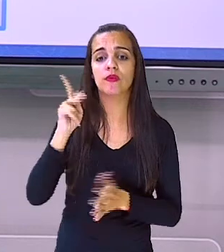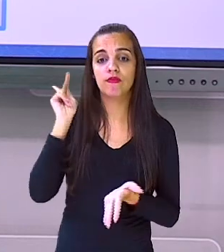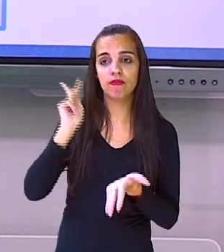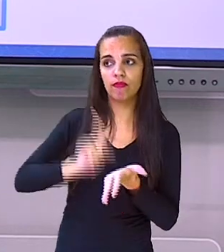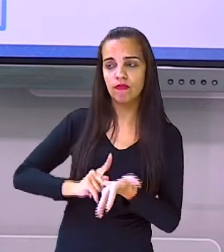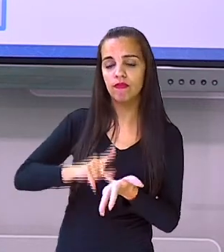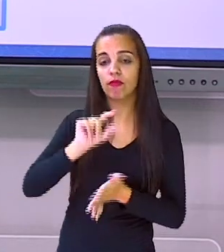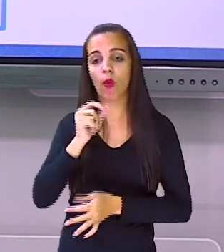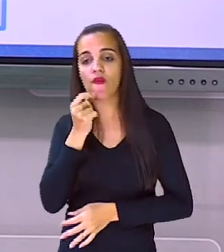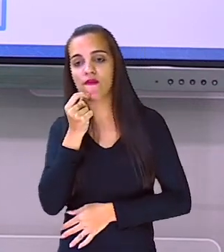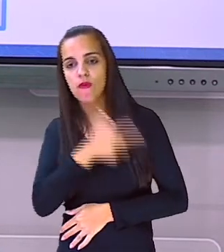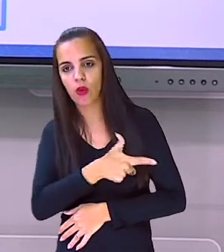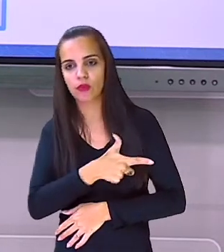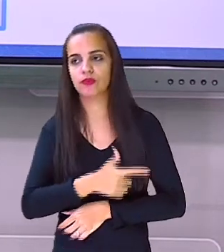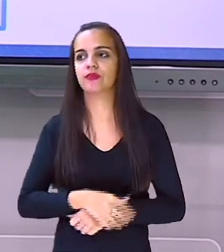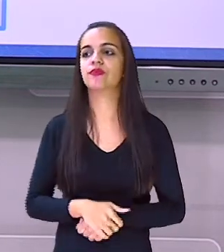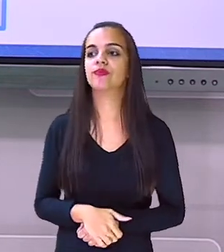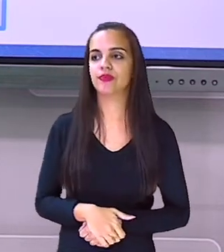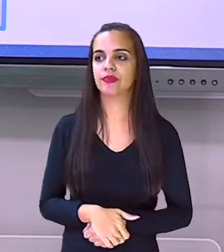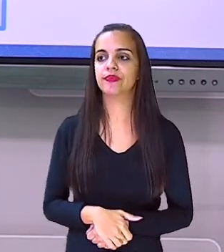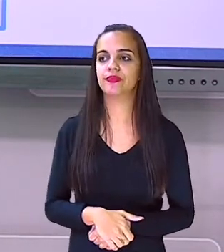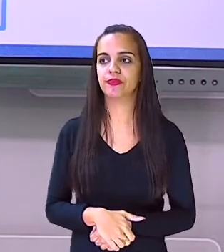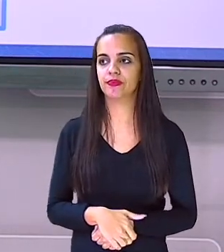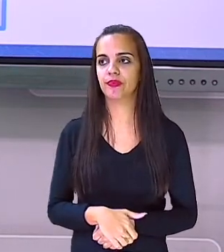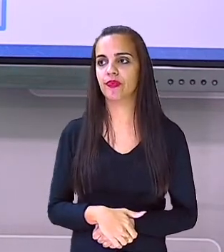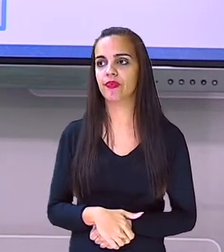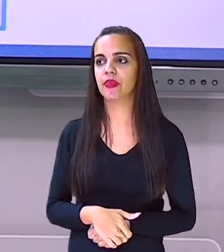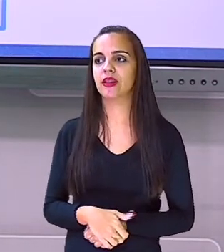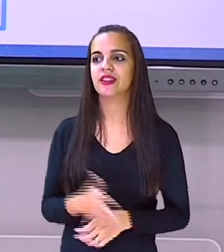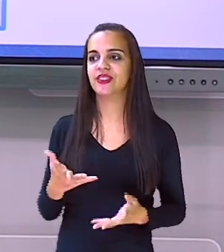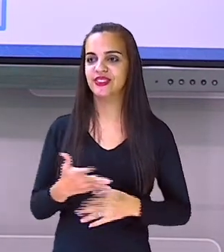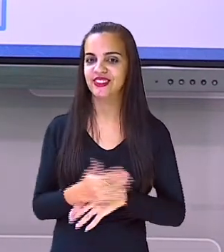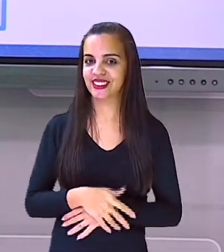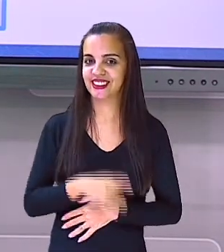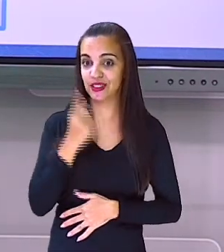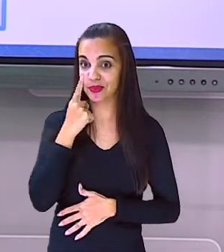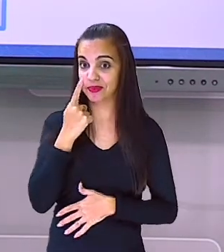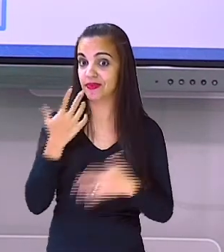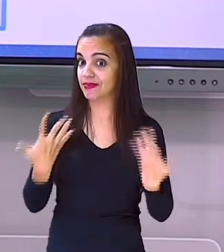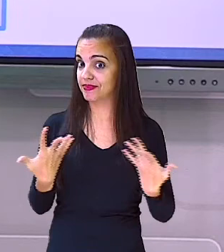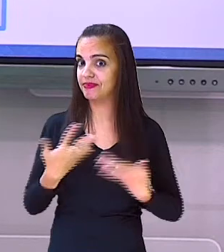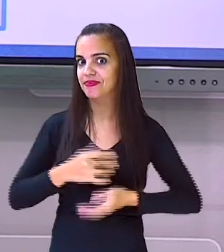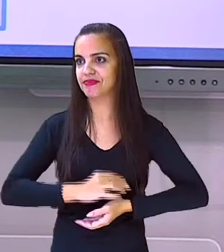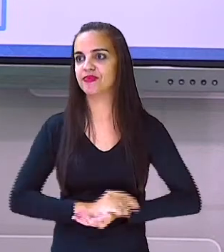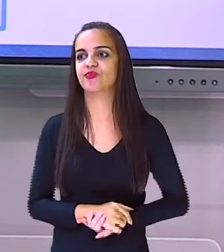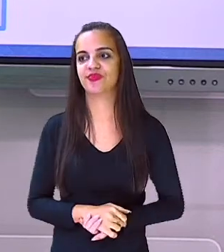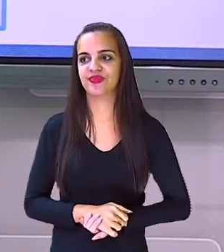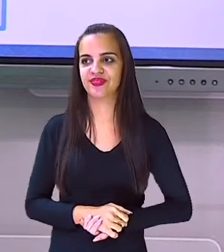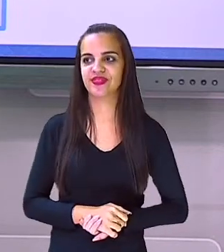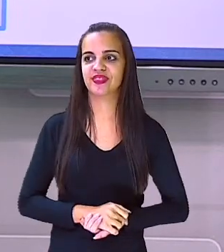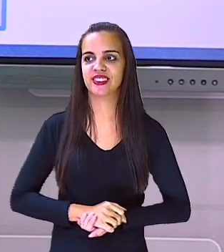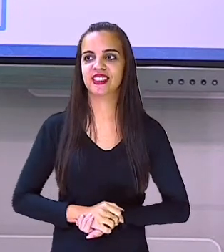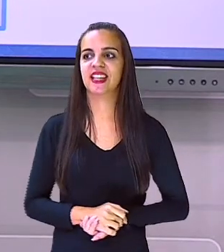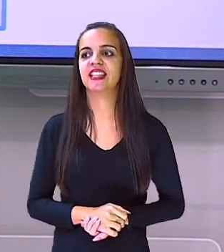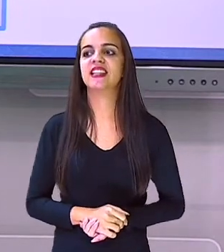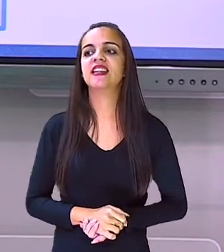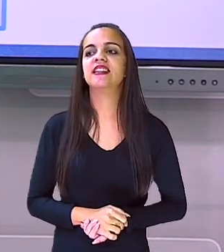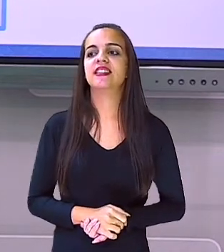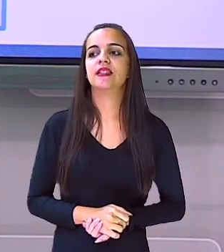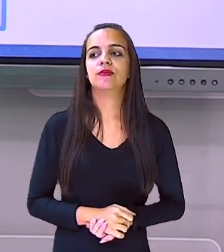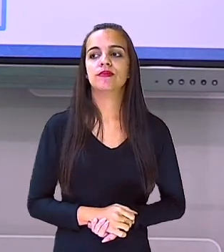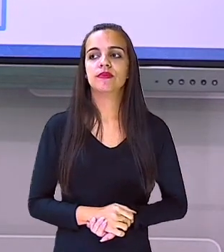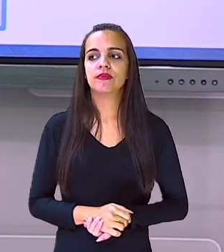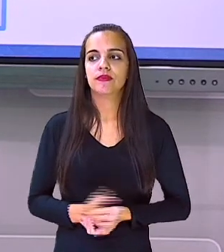ou falsas. Não, verdadeiras e falsas. Acharam que eu ia deixar errado, né? Não vou deixar errado,